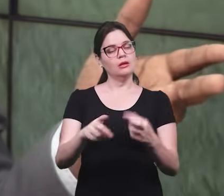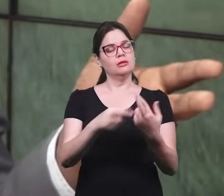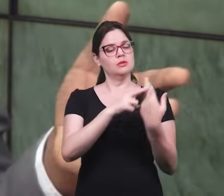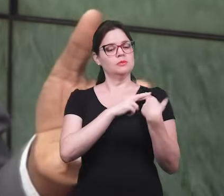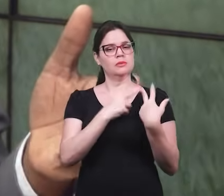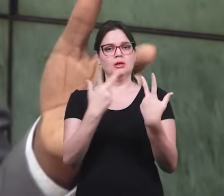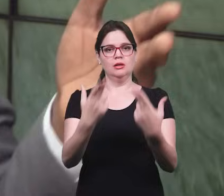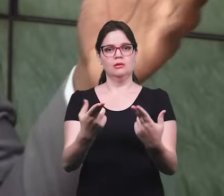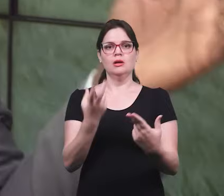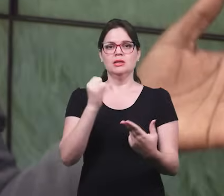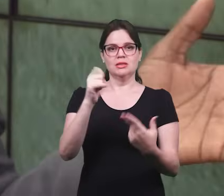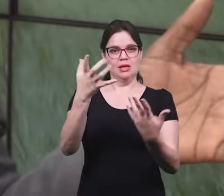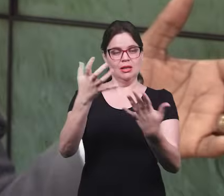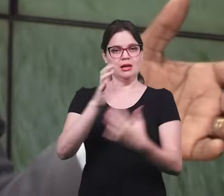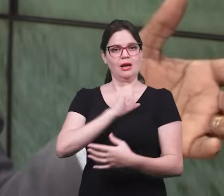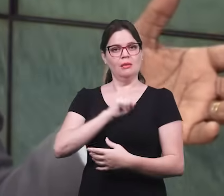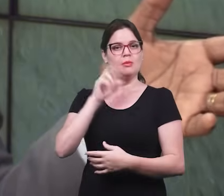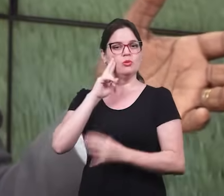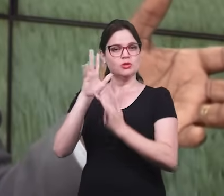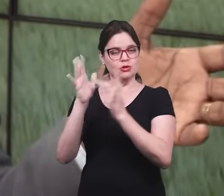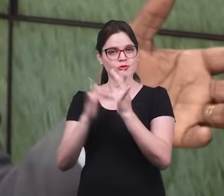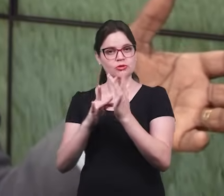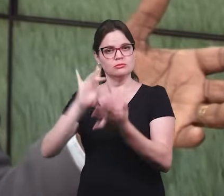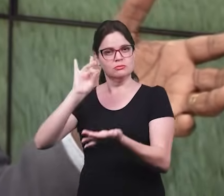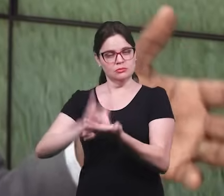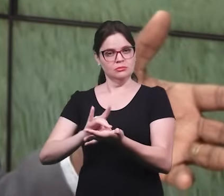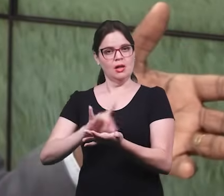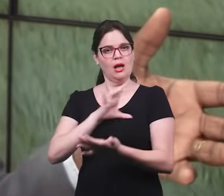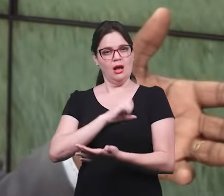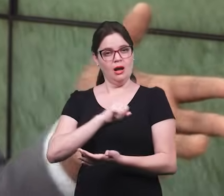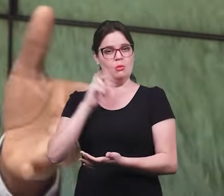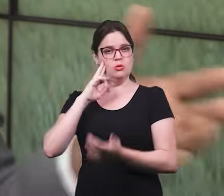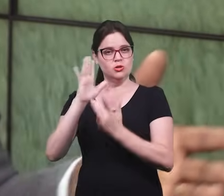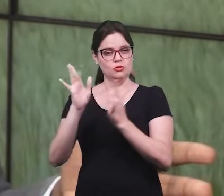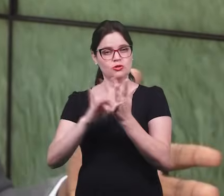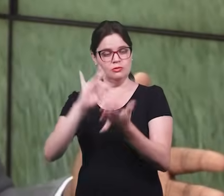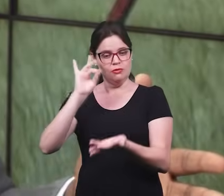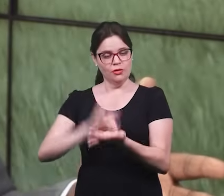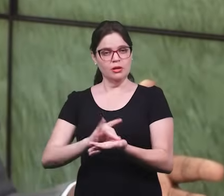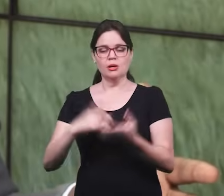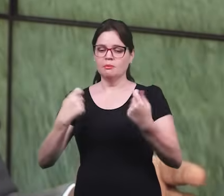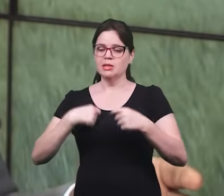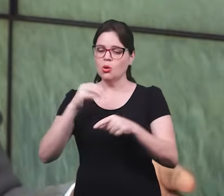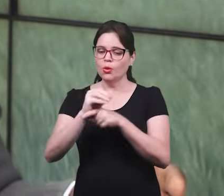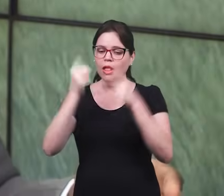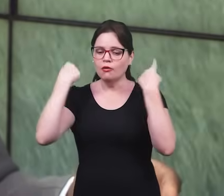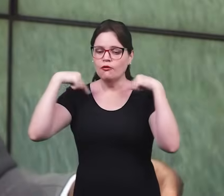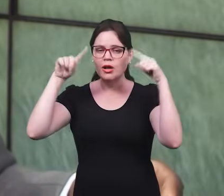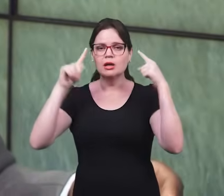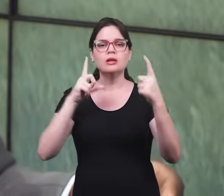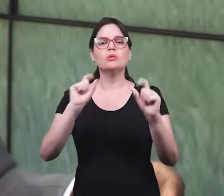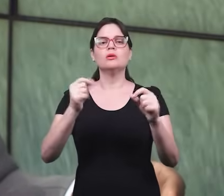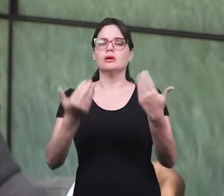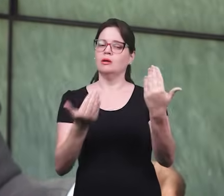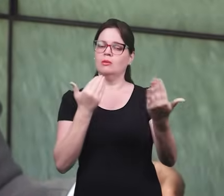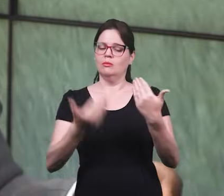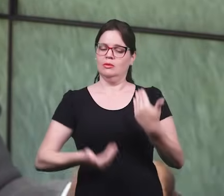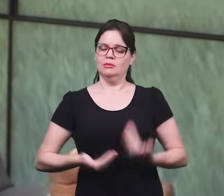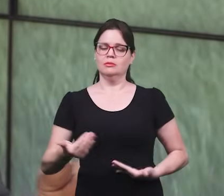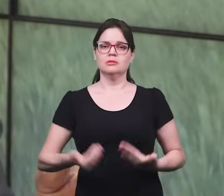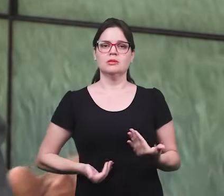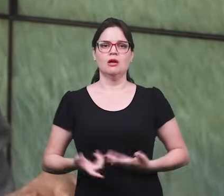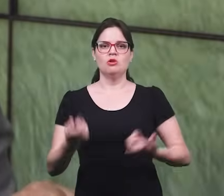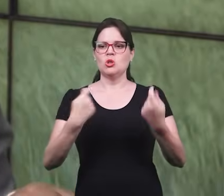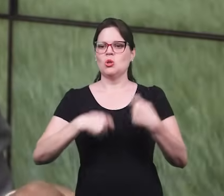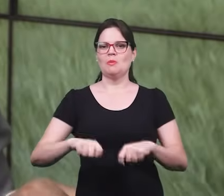espelhar Jesus se ele verdadeira verdadeiramente ama Jesus o pastor faz isso ele vai fazer sem esperar receber troca